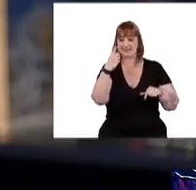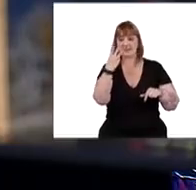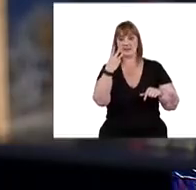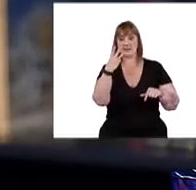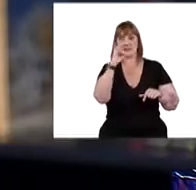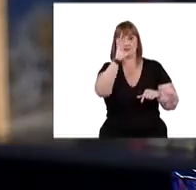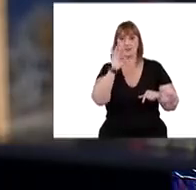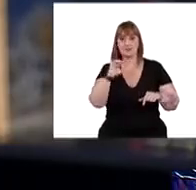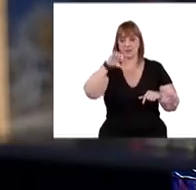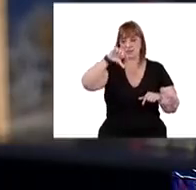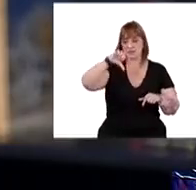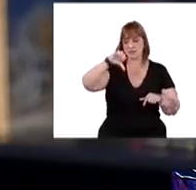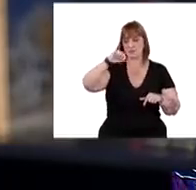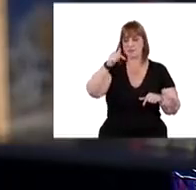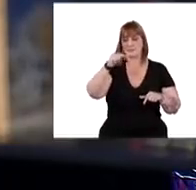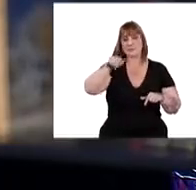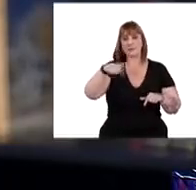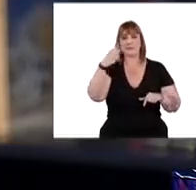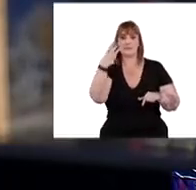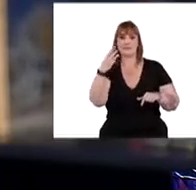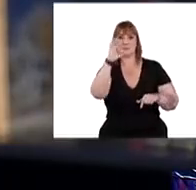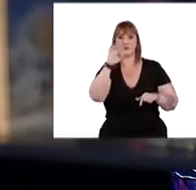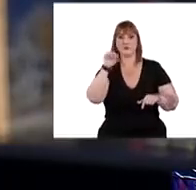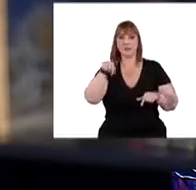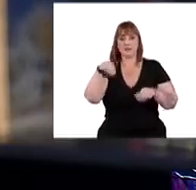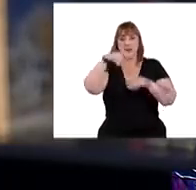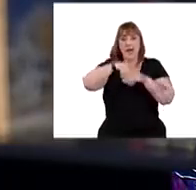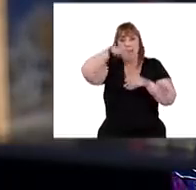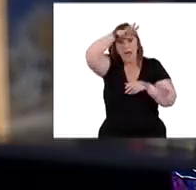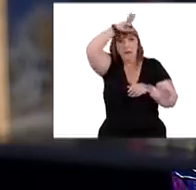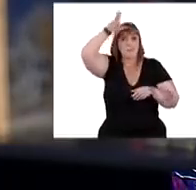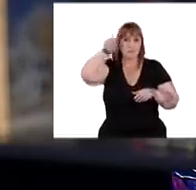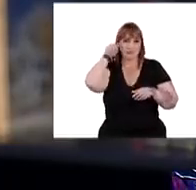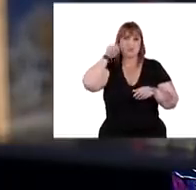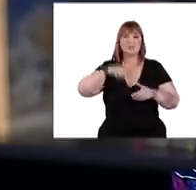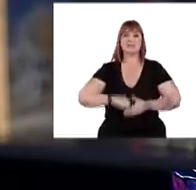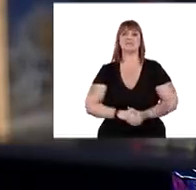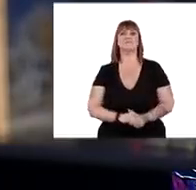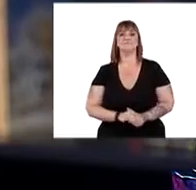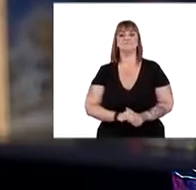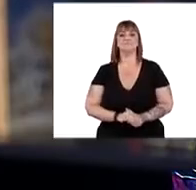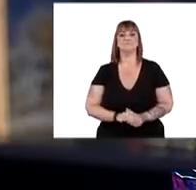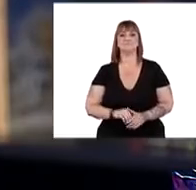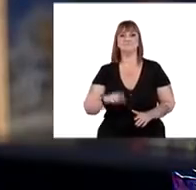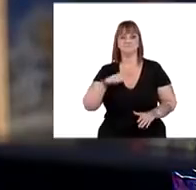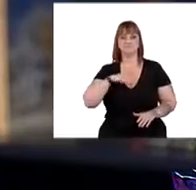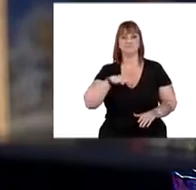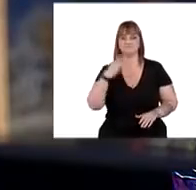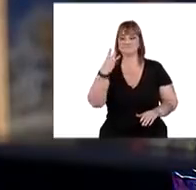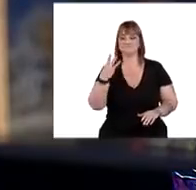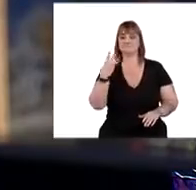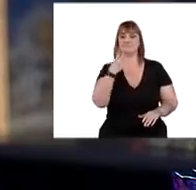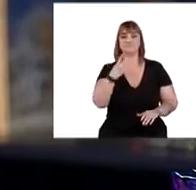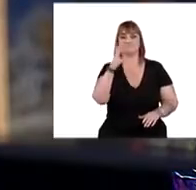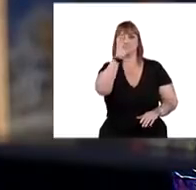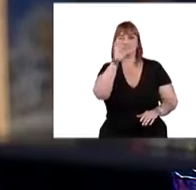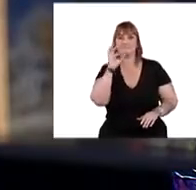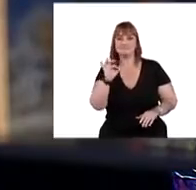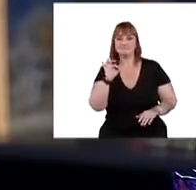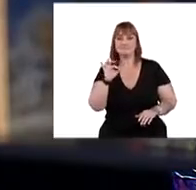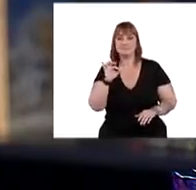de 97,3% está na Amazônia. Então, a gente tem ainda um número de 33% de terras indígenas a